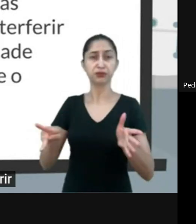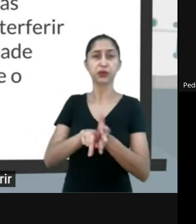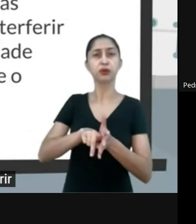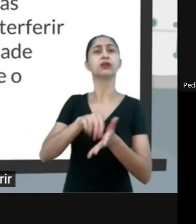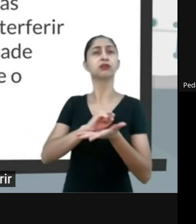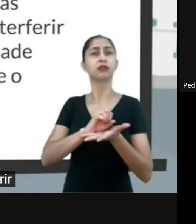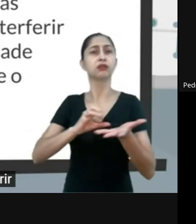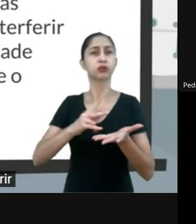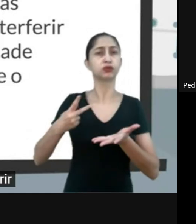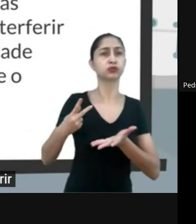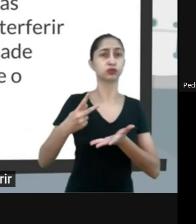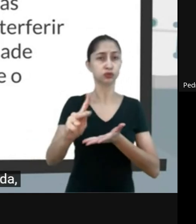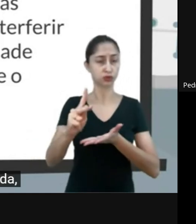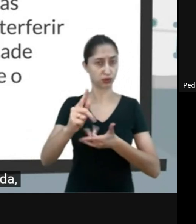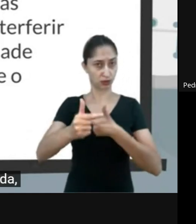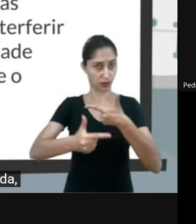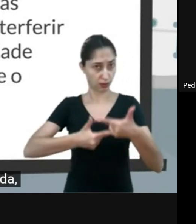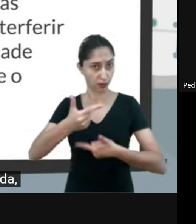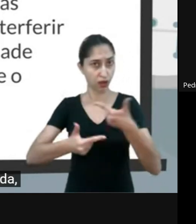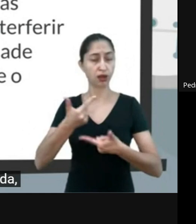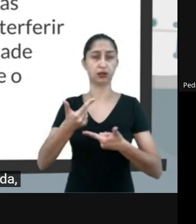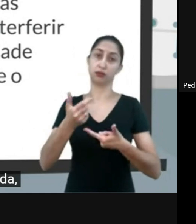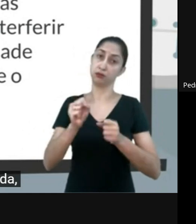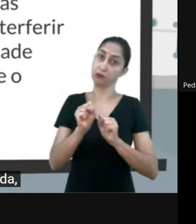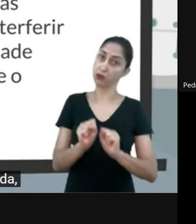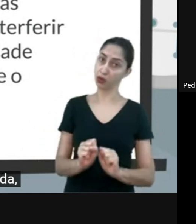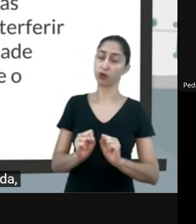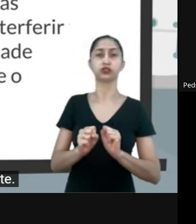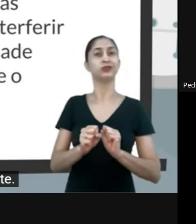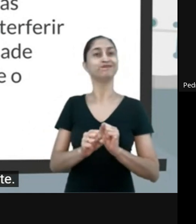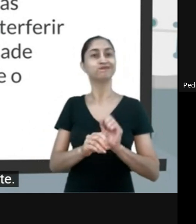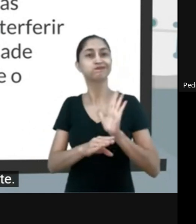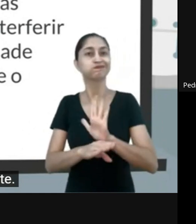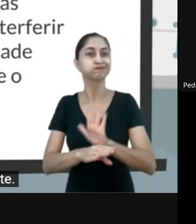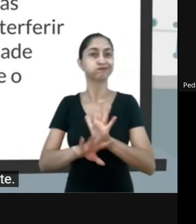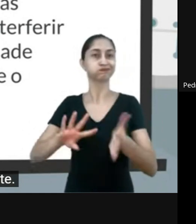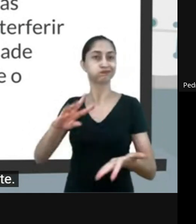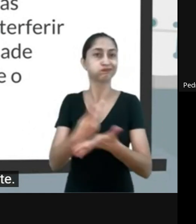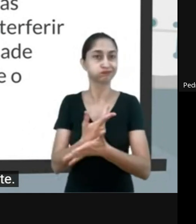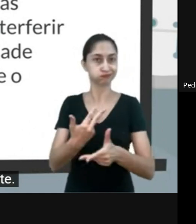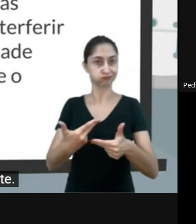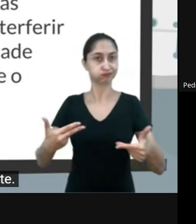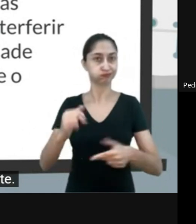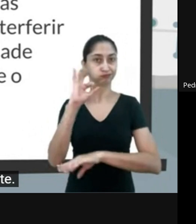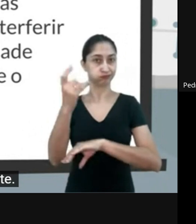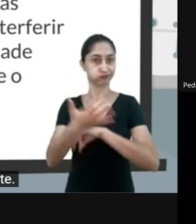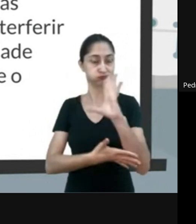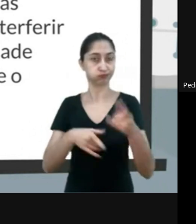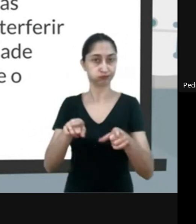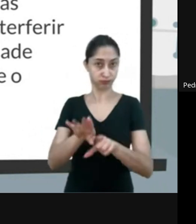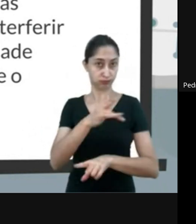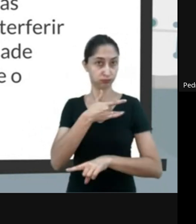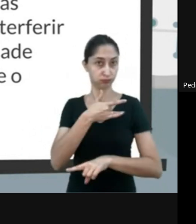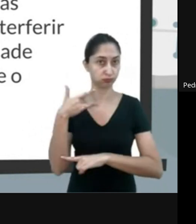às atividades que possam interferir ou comprometer a qualidade de vida, a saúde humana e o meio ambiente.